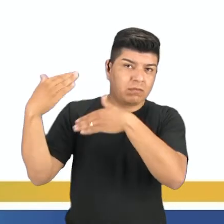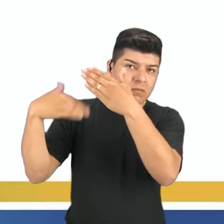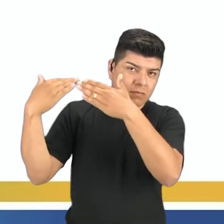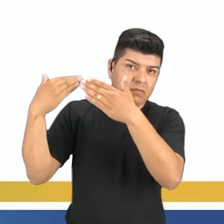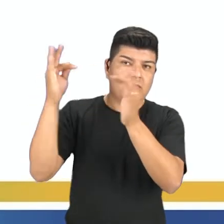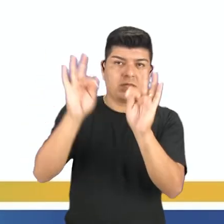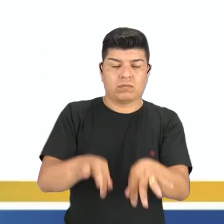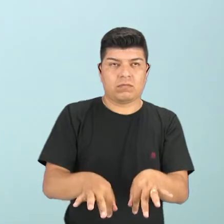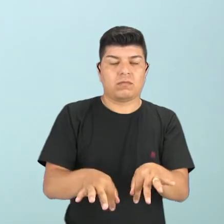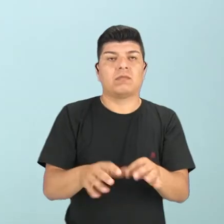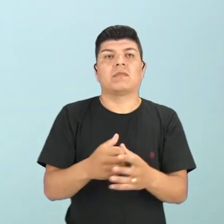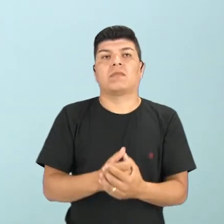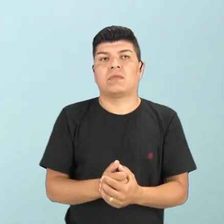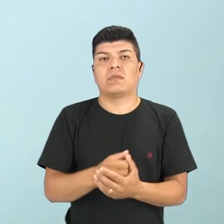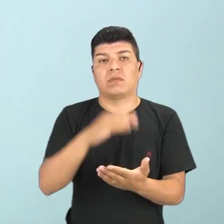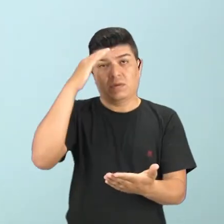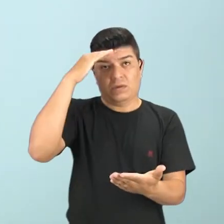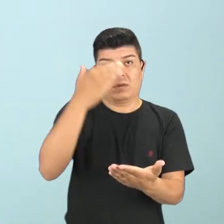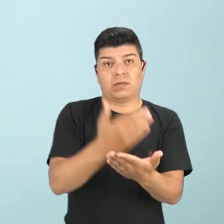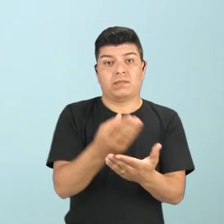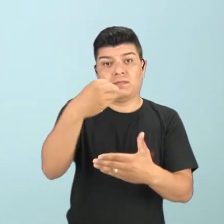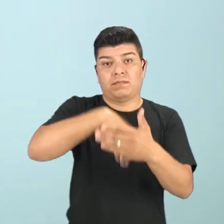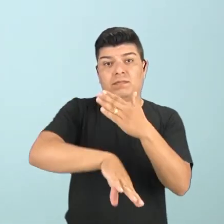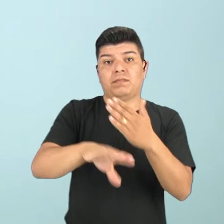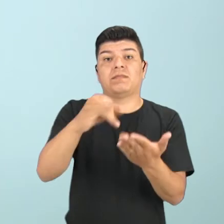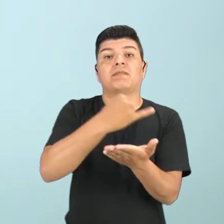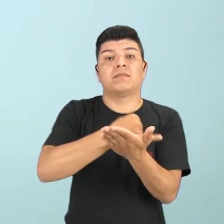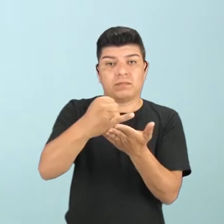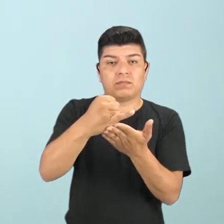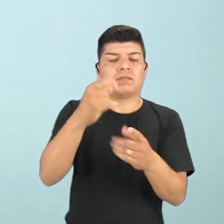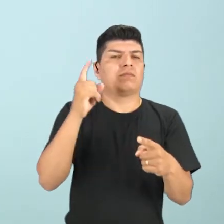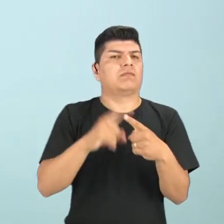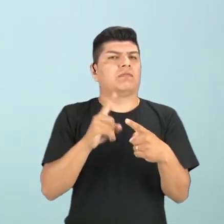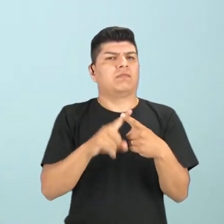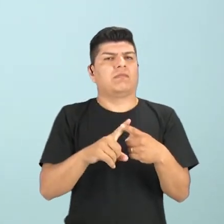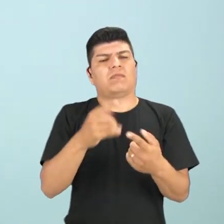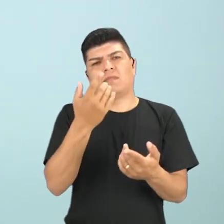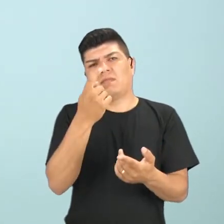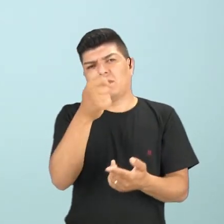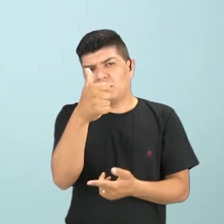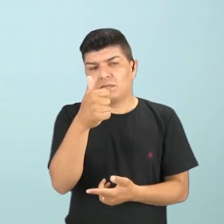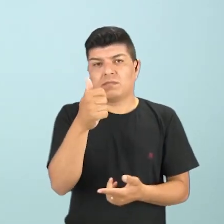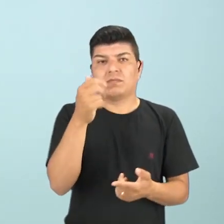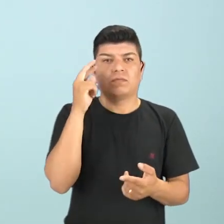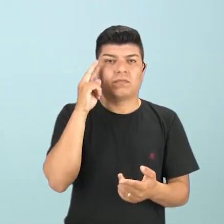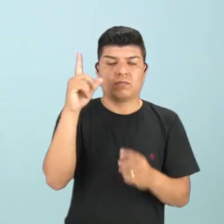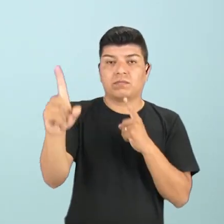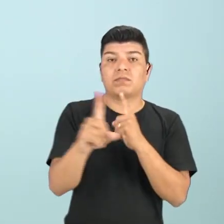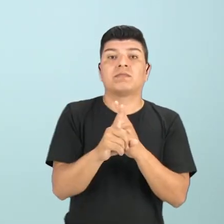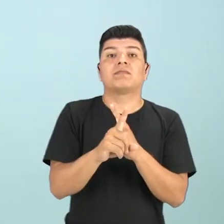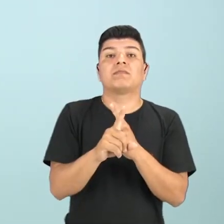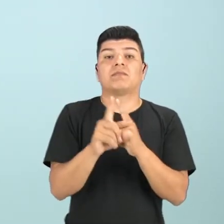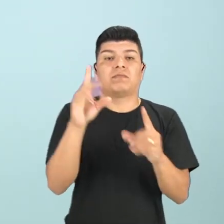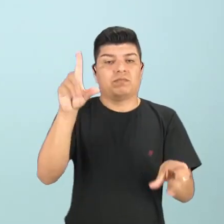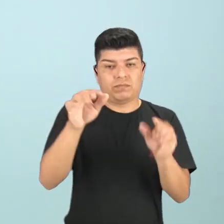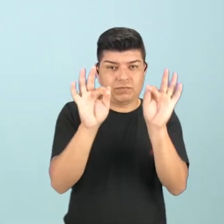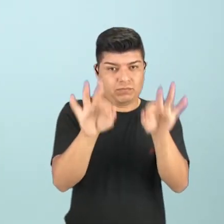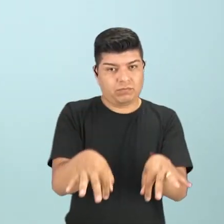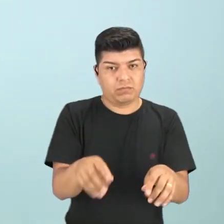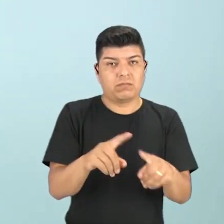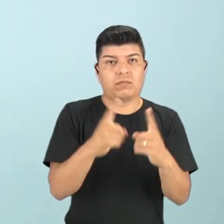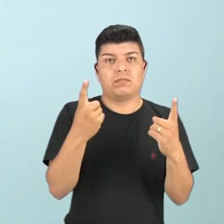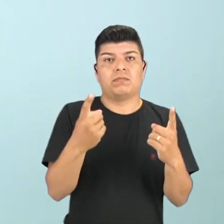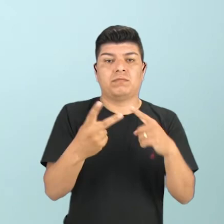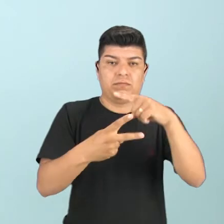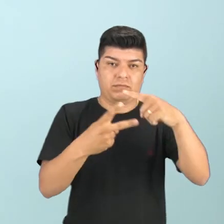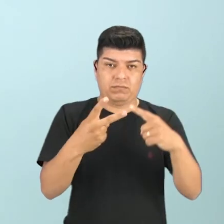e conclusão, a tese se encontra dentro da introdução. Pouquíssimas vezes nós vamos encontrar a tese lá na conclusão, mas são